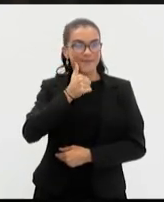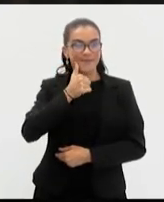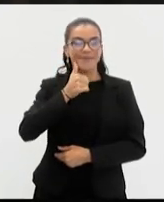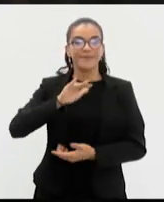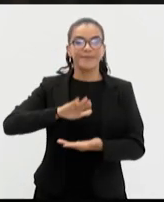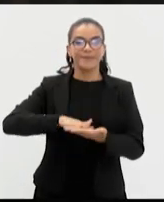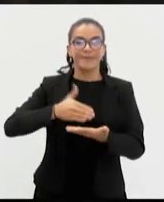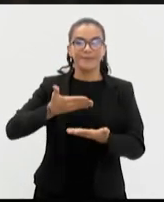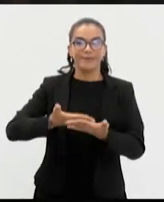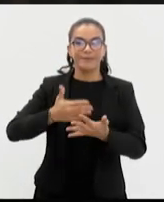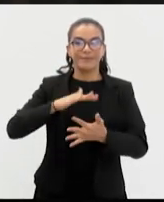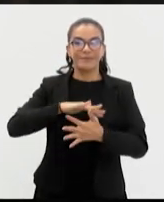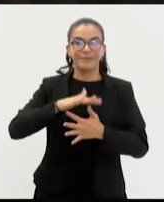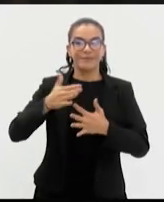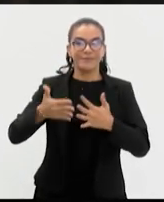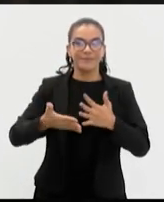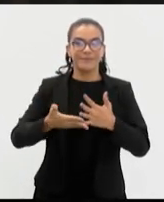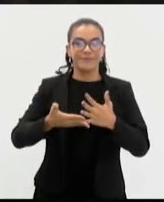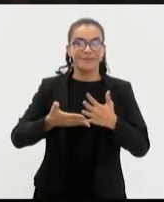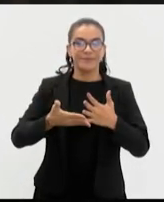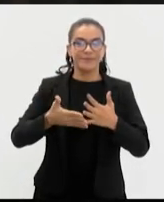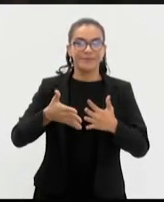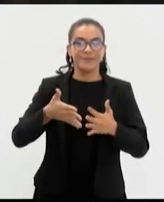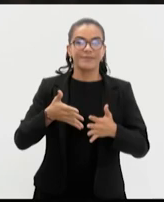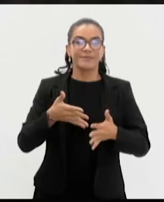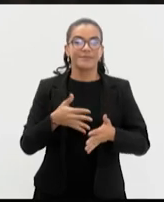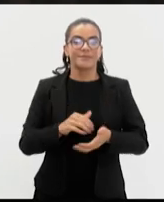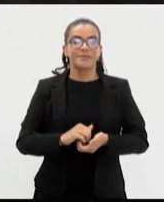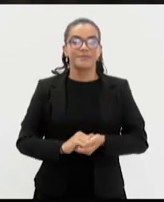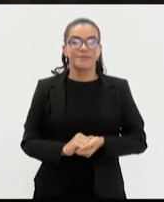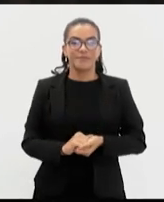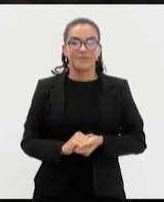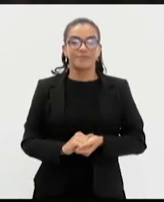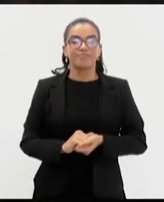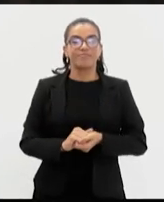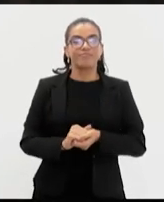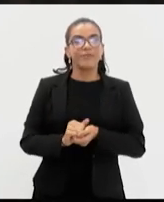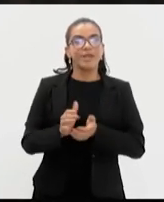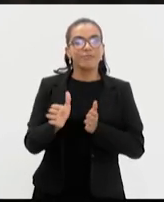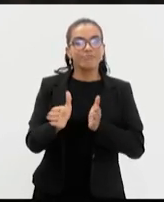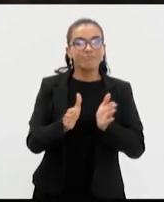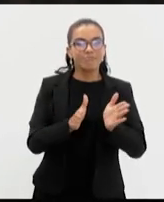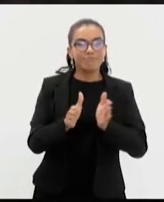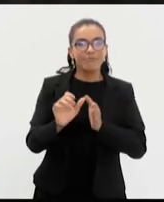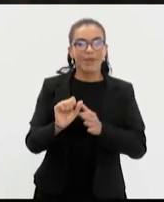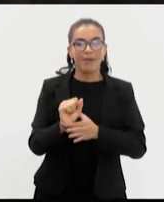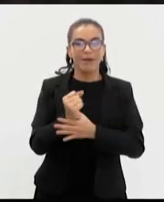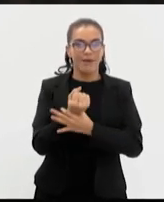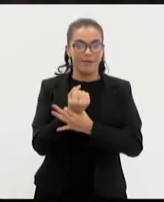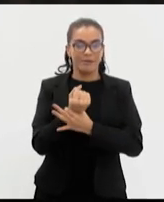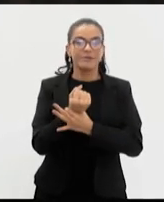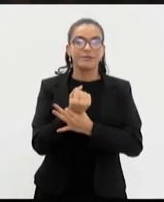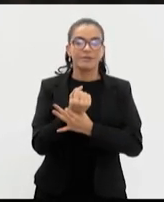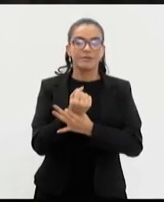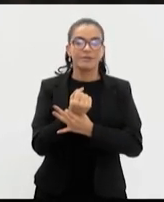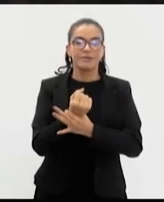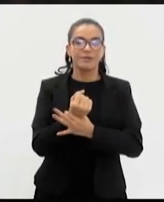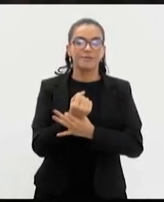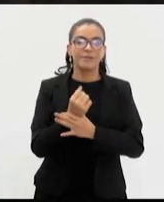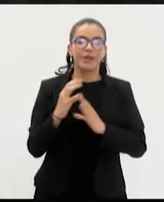intérprete da língua de libras que leva a nossa voz